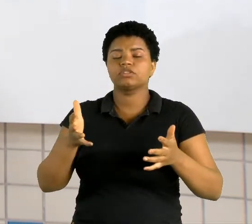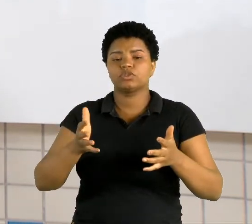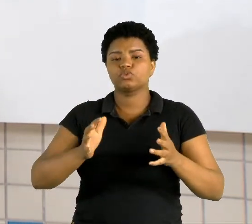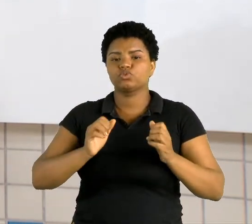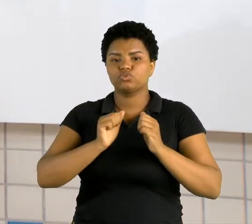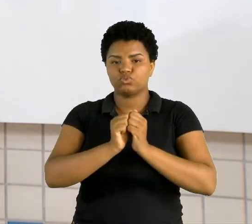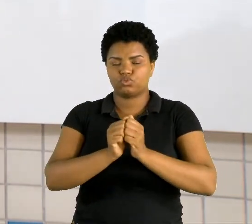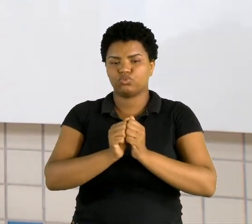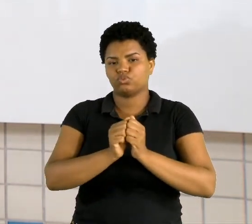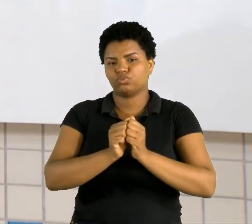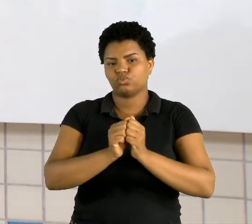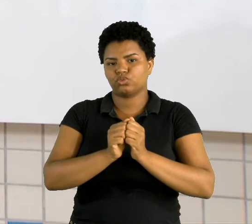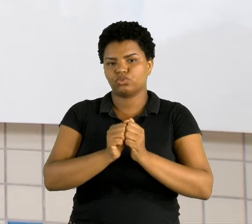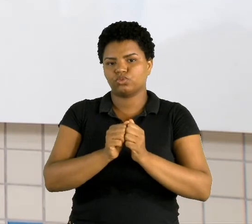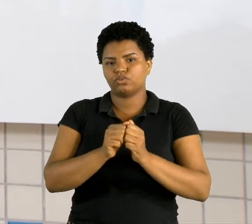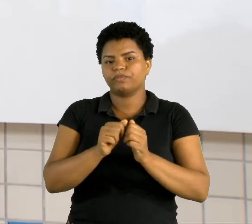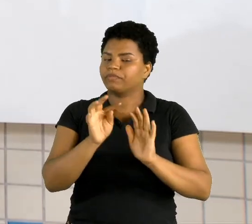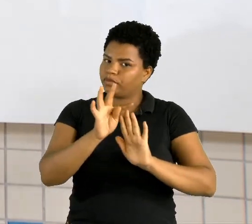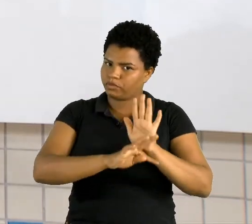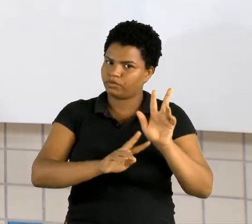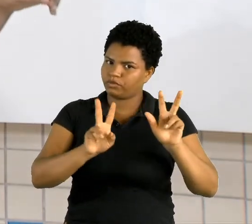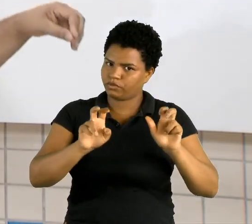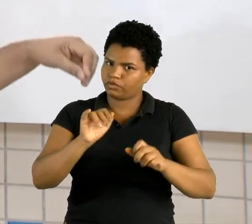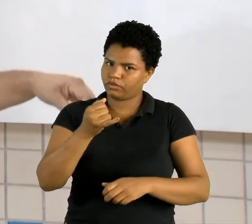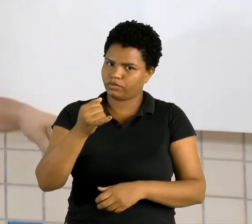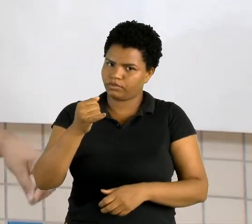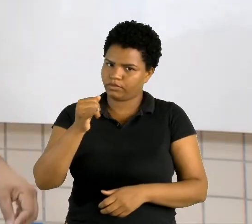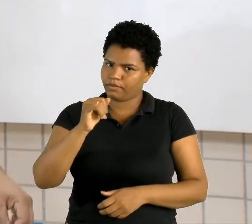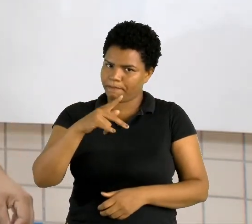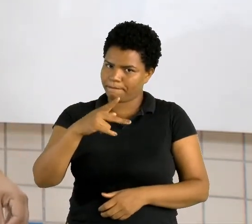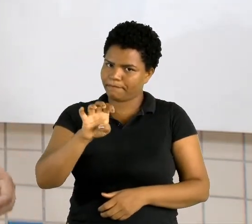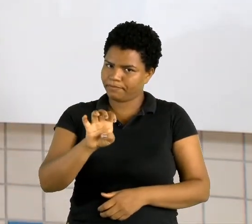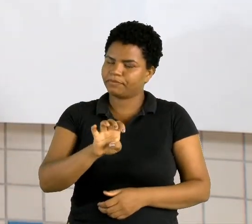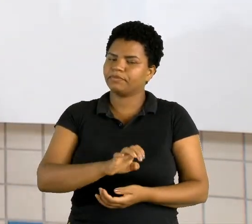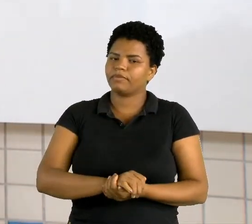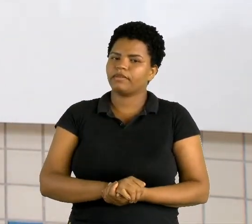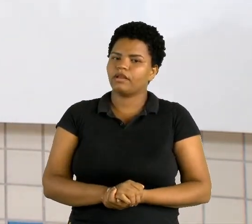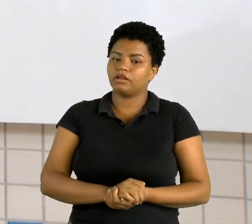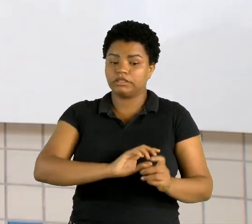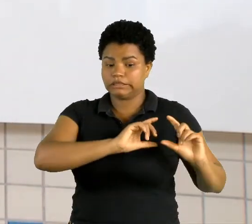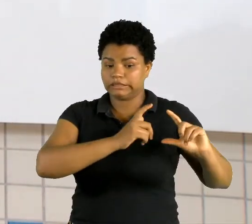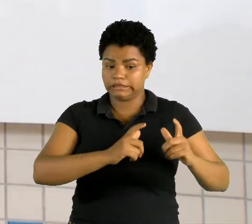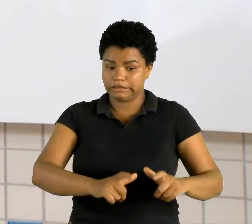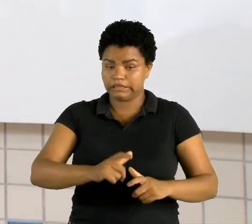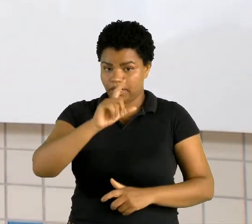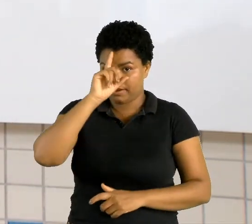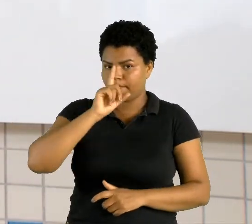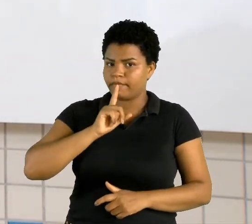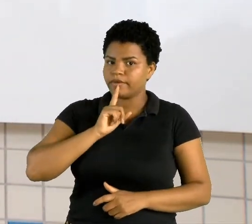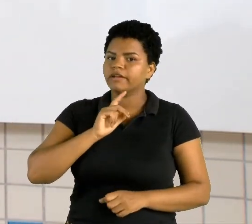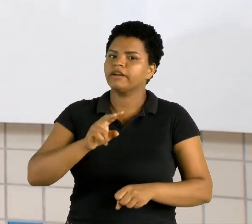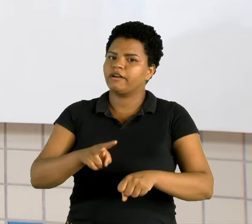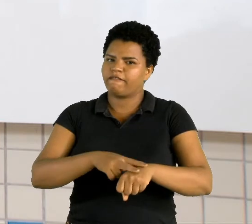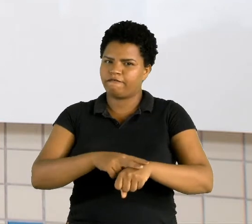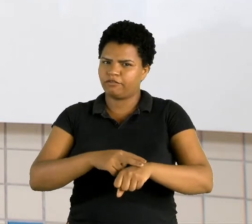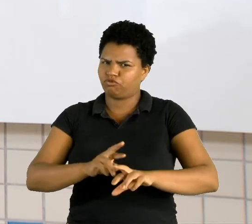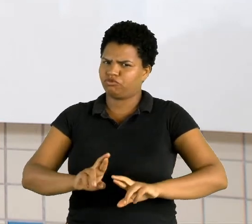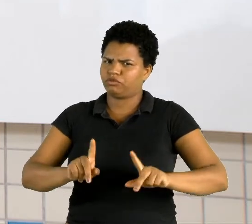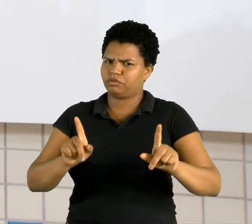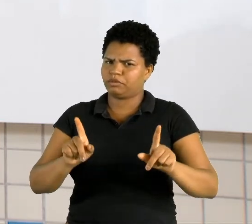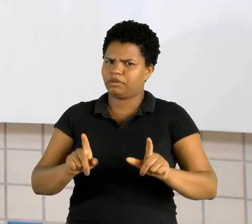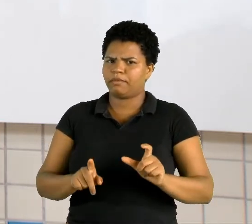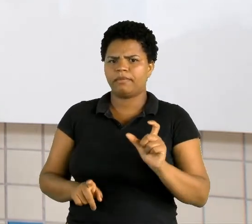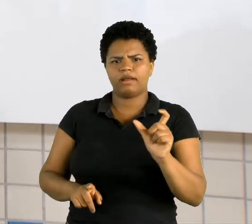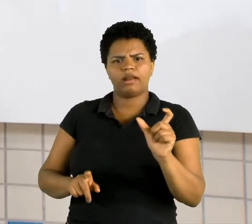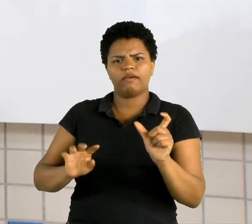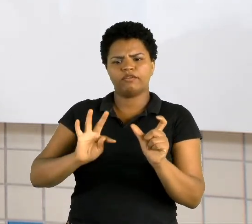IP. Dos tradicionais amarelos aos exóticos verdes. A palavra